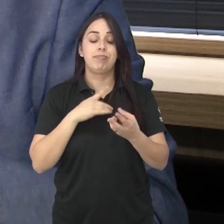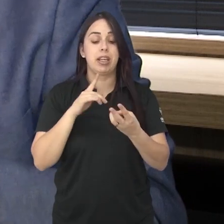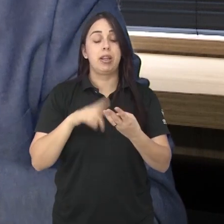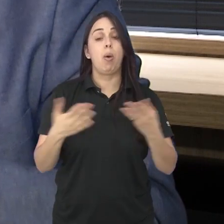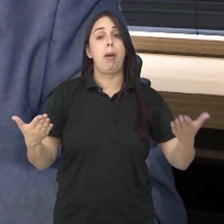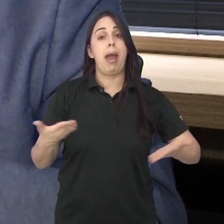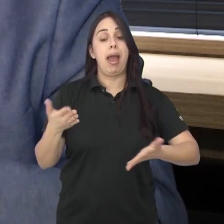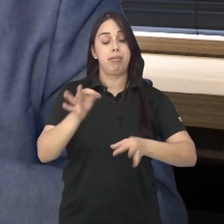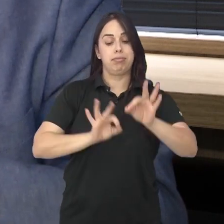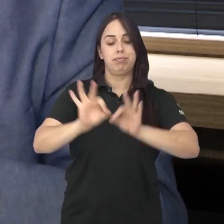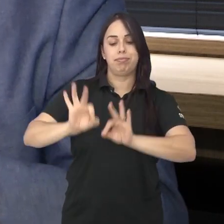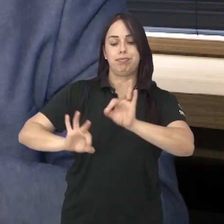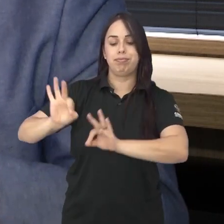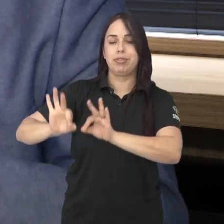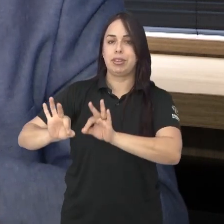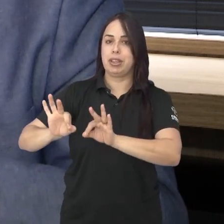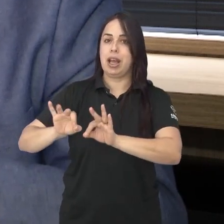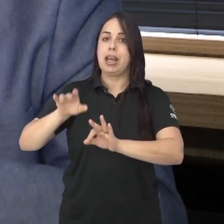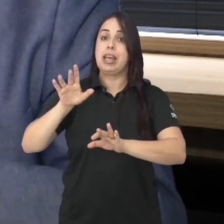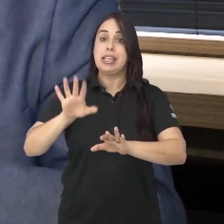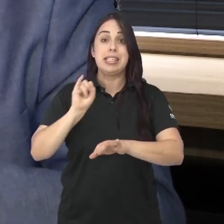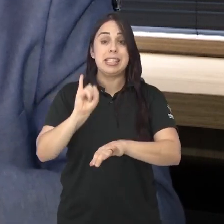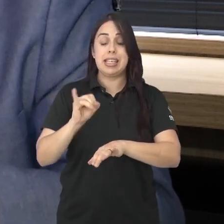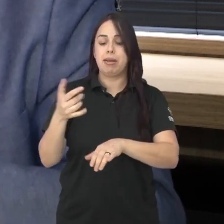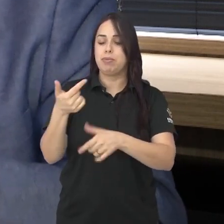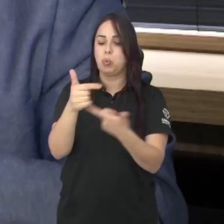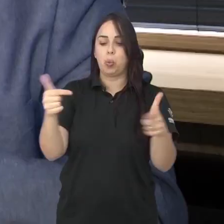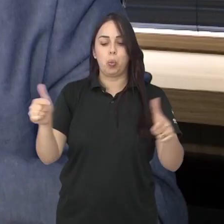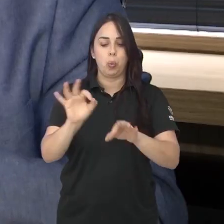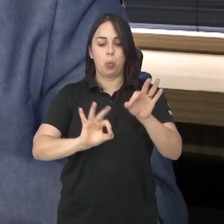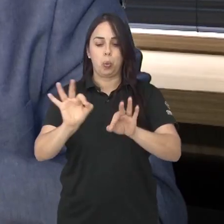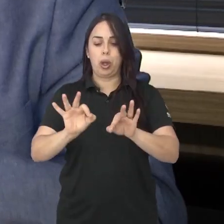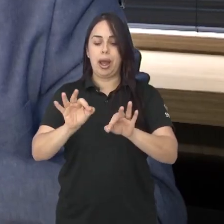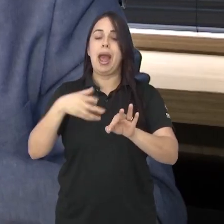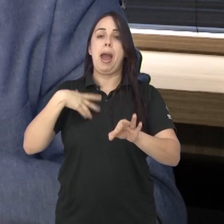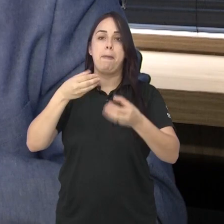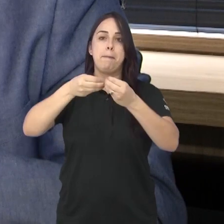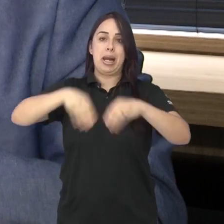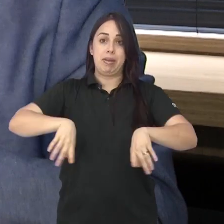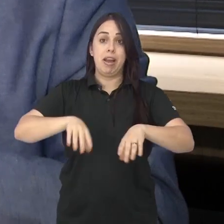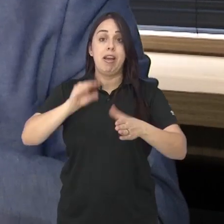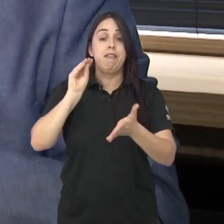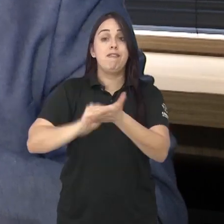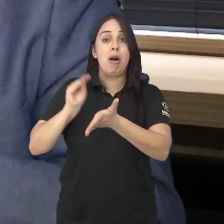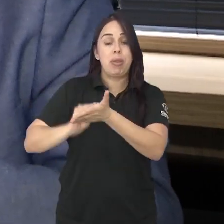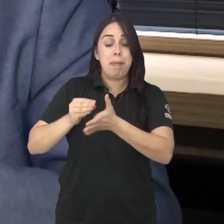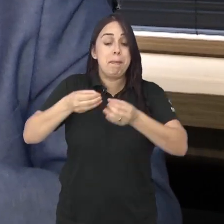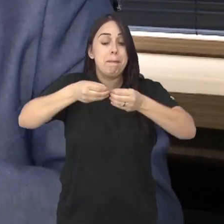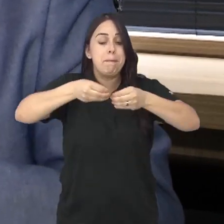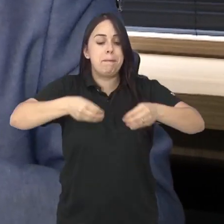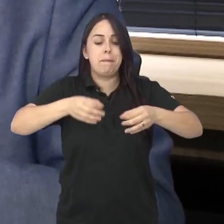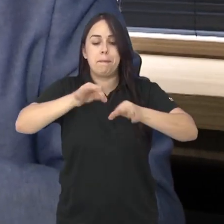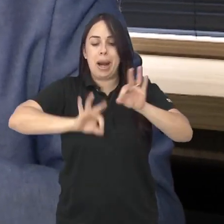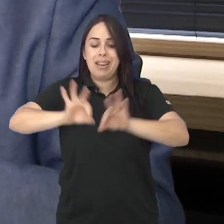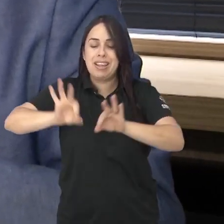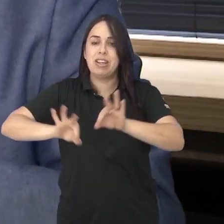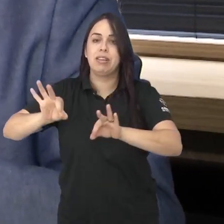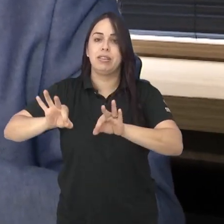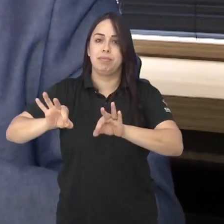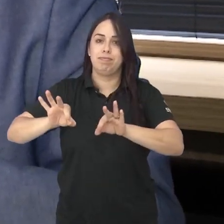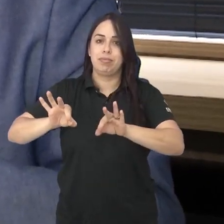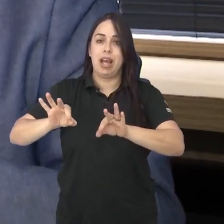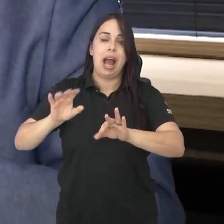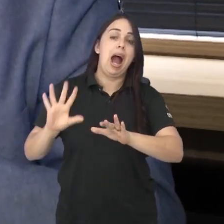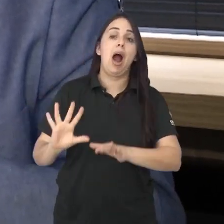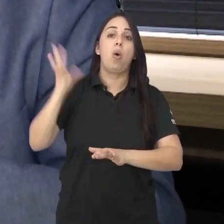de planejamento hoje, que é o que mais acaba prejudicando os empresários. Então, às vezes, essa falta de planejamento acaba fazendo com